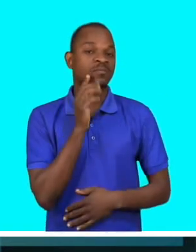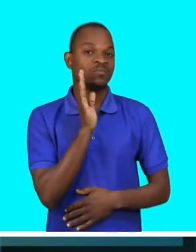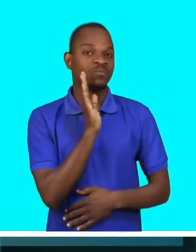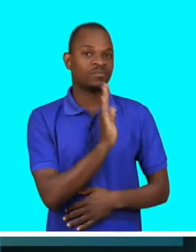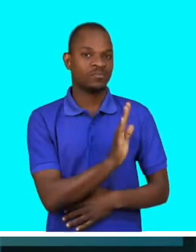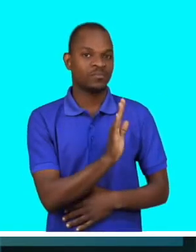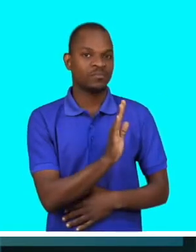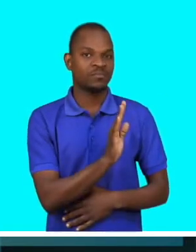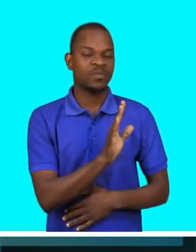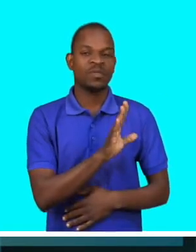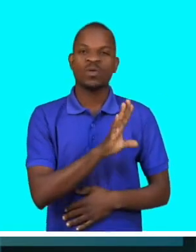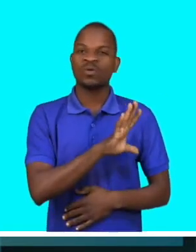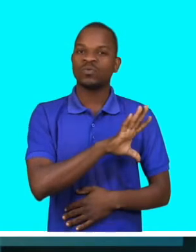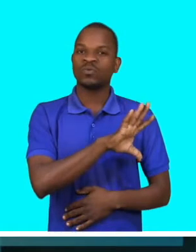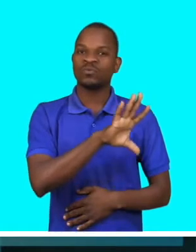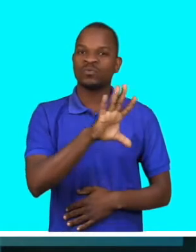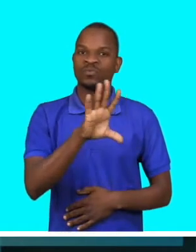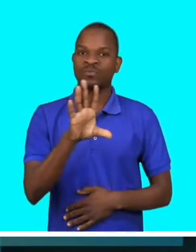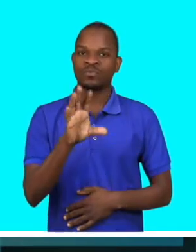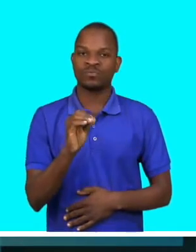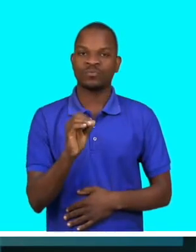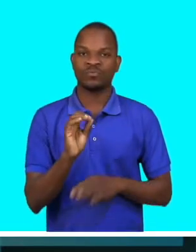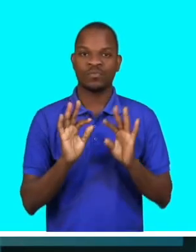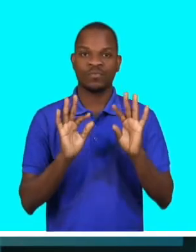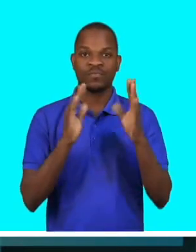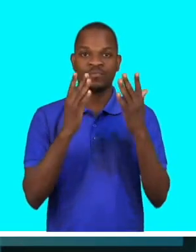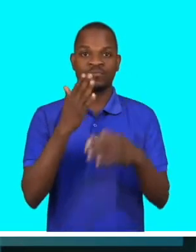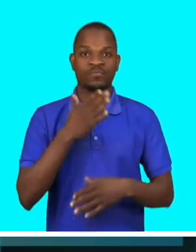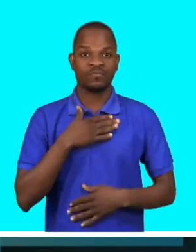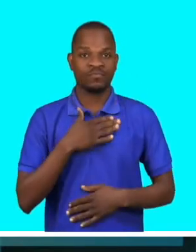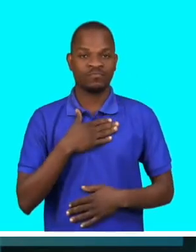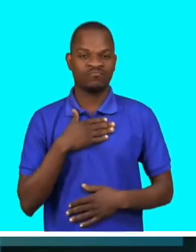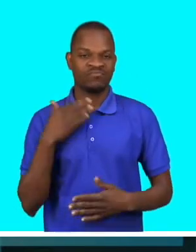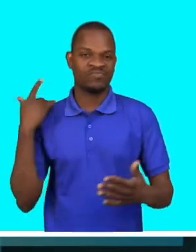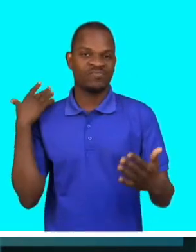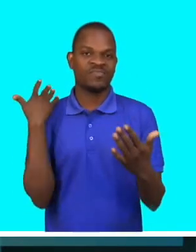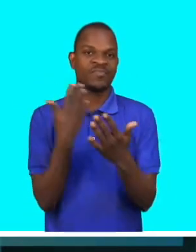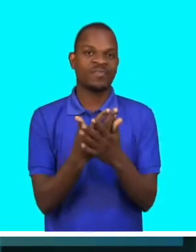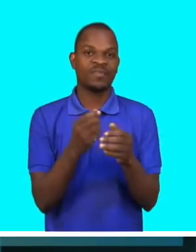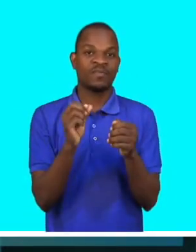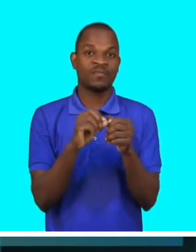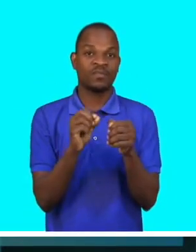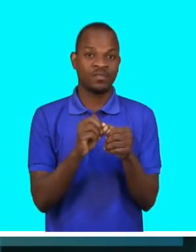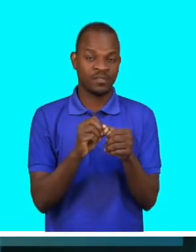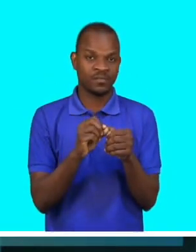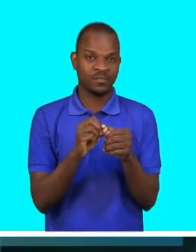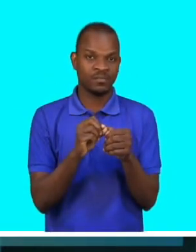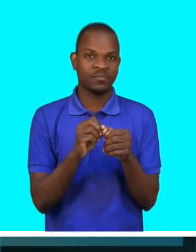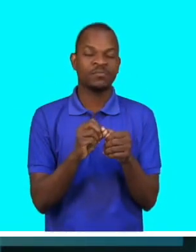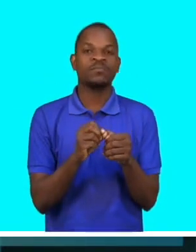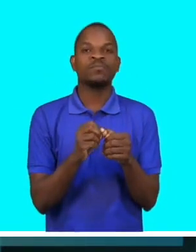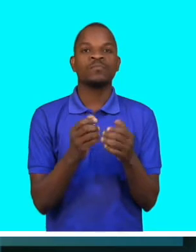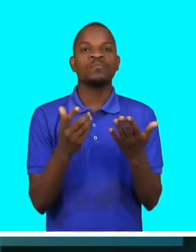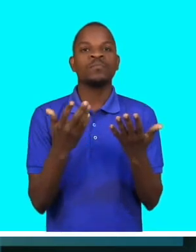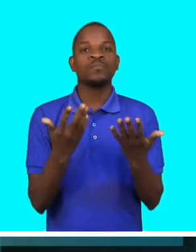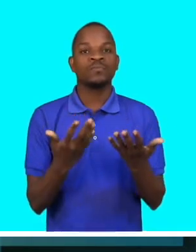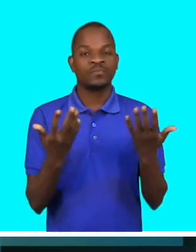Tudo está em torno da minha vida, daquilo que eu tenho feito, daquilo que acontece na minha vida.